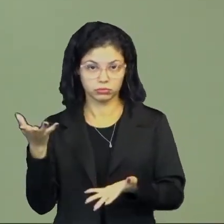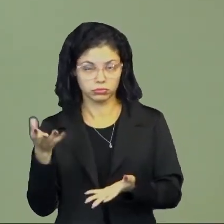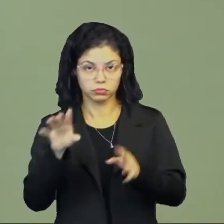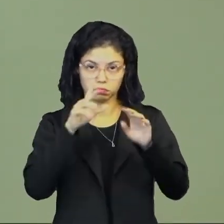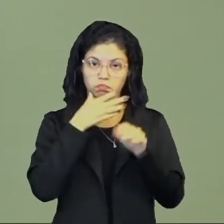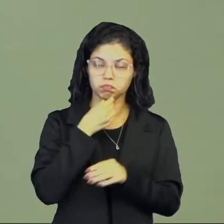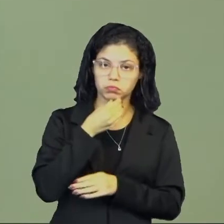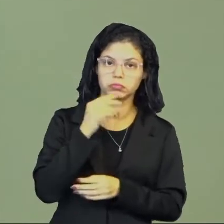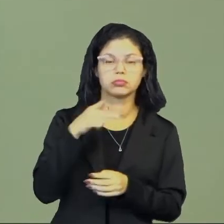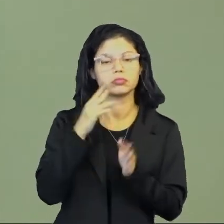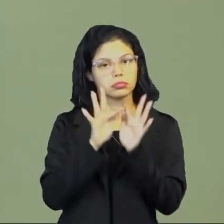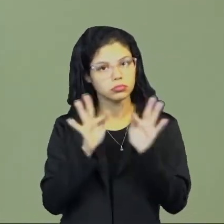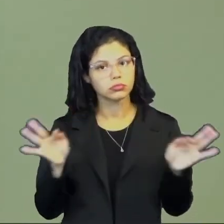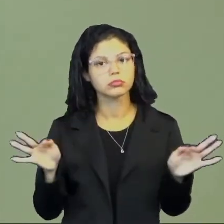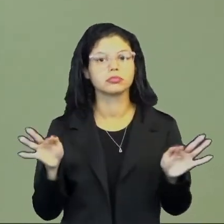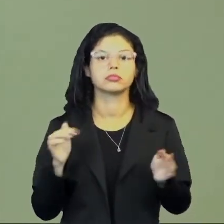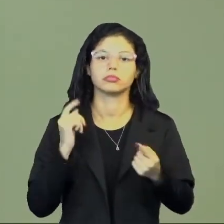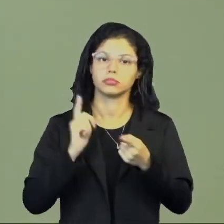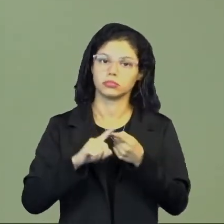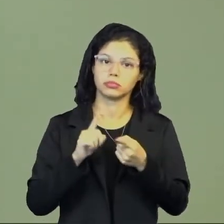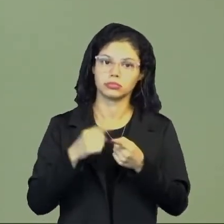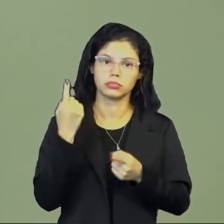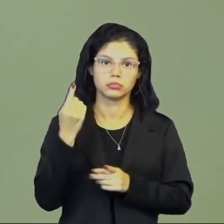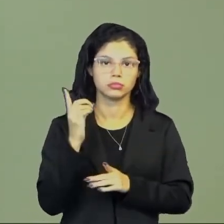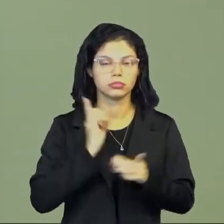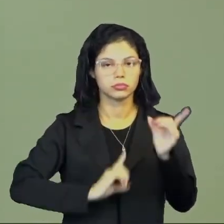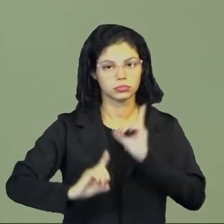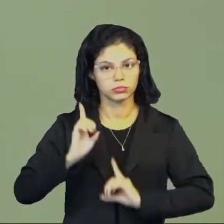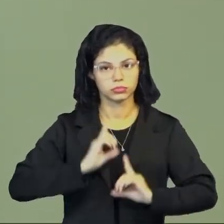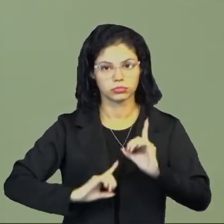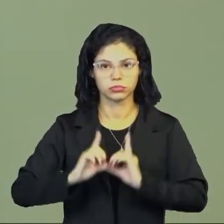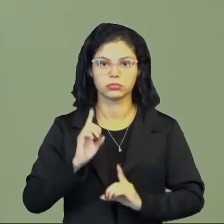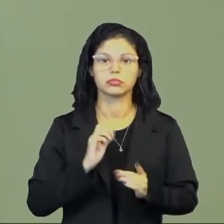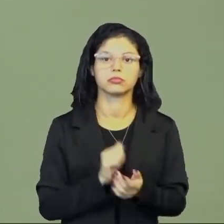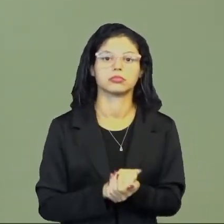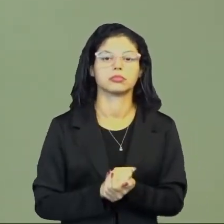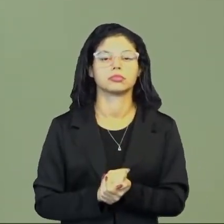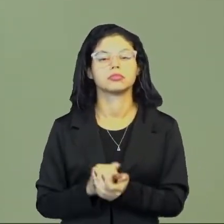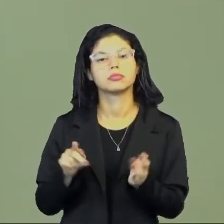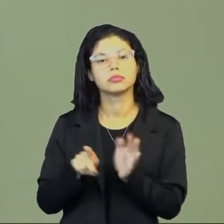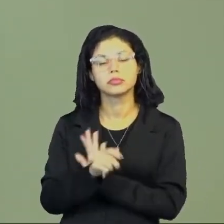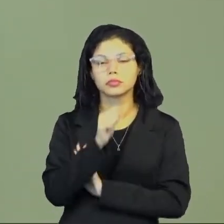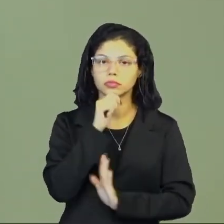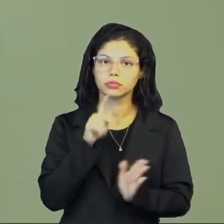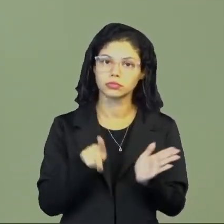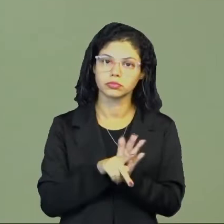homem dizendo aquela frase, porque um deus, e se referindo-se